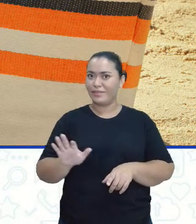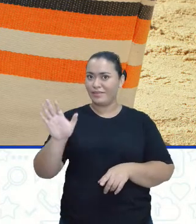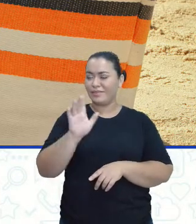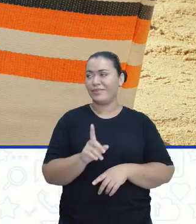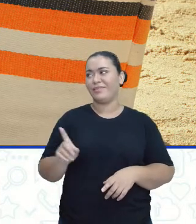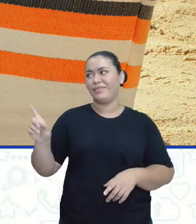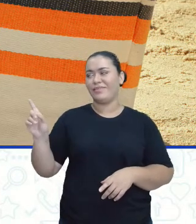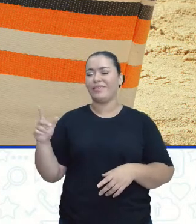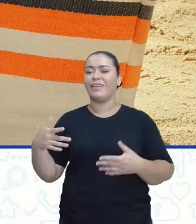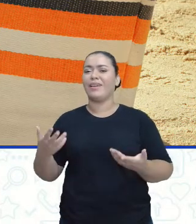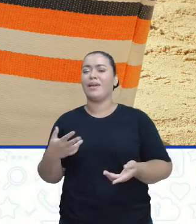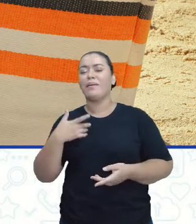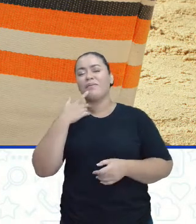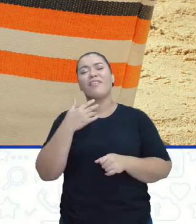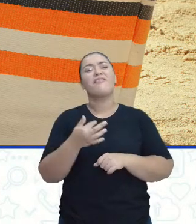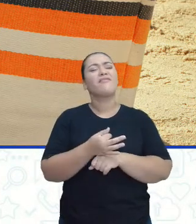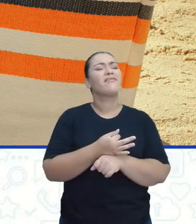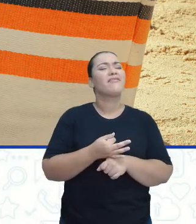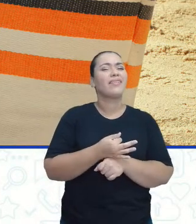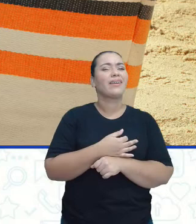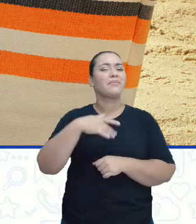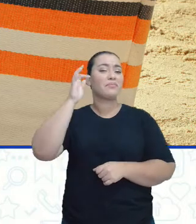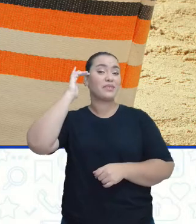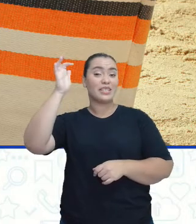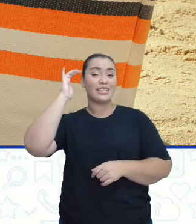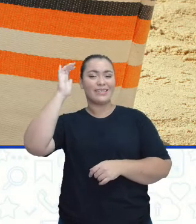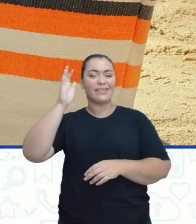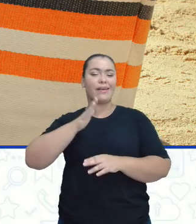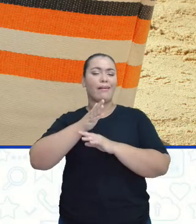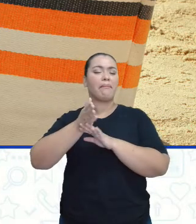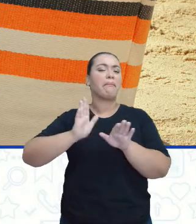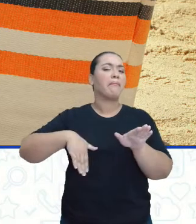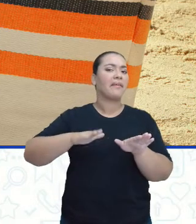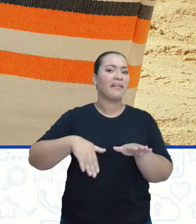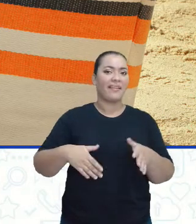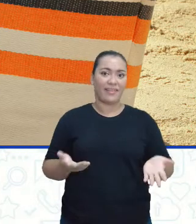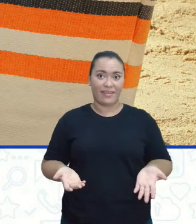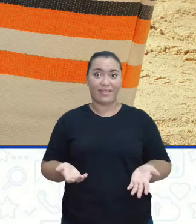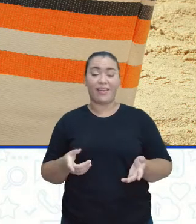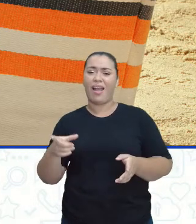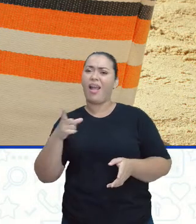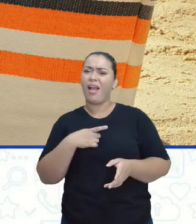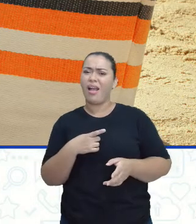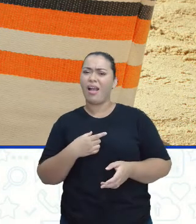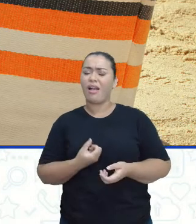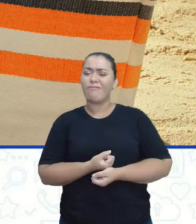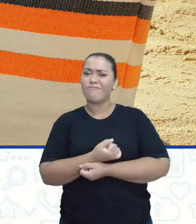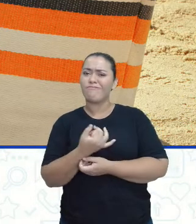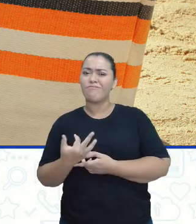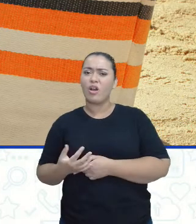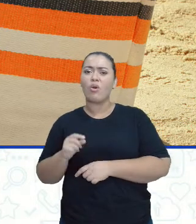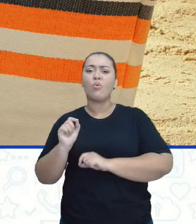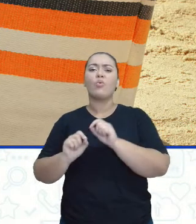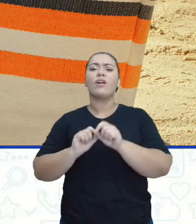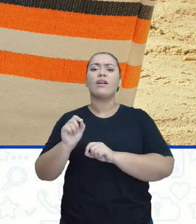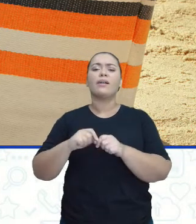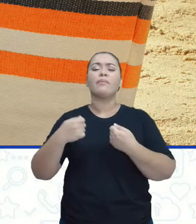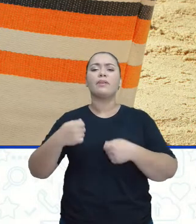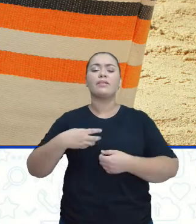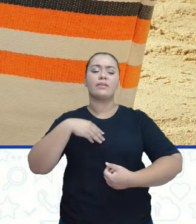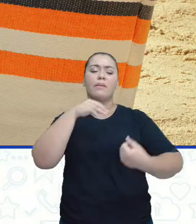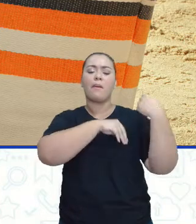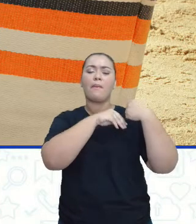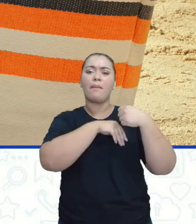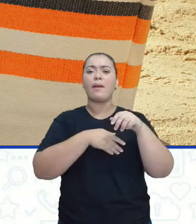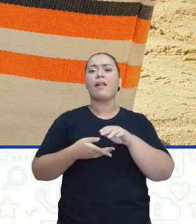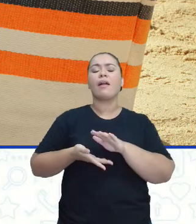né, gente, ainda. Só pensando em lugares para passar férias, uma praia, as coisas que a gente precisa levar para a praia.